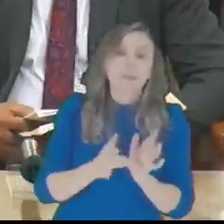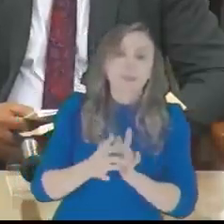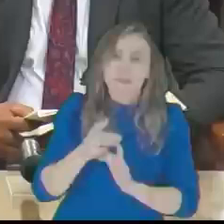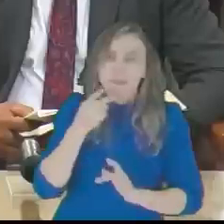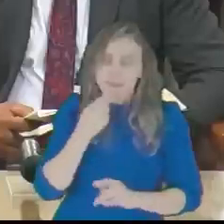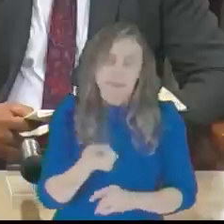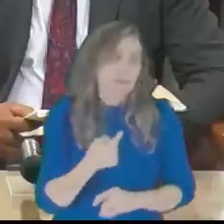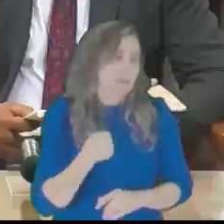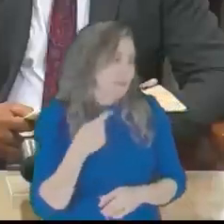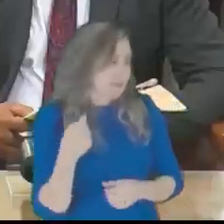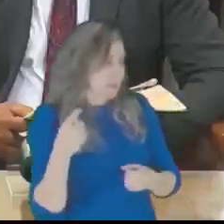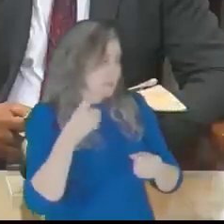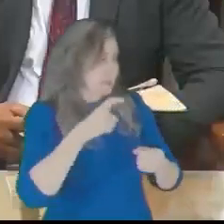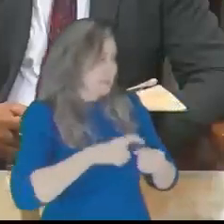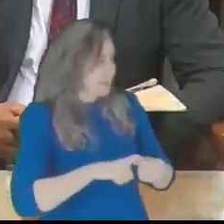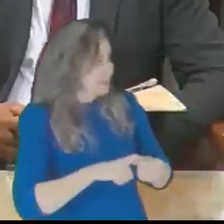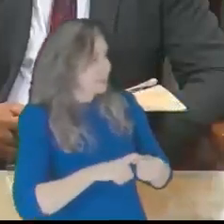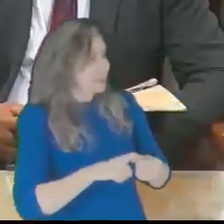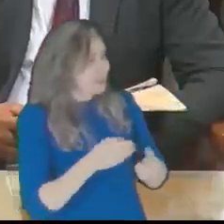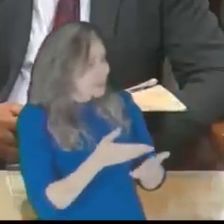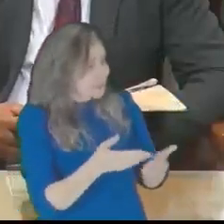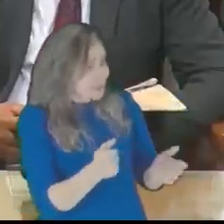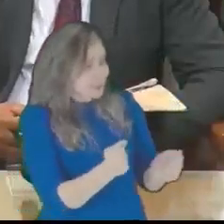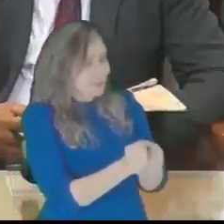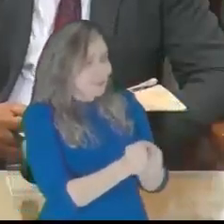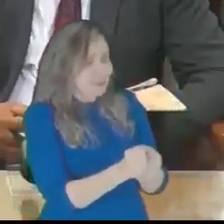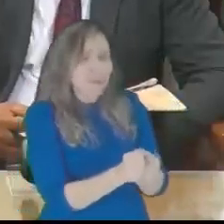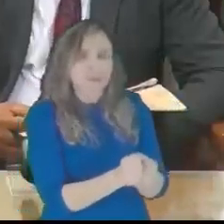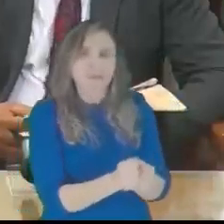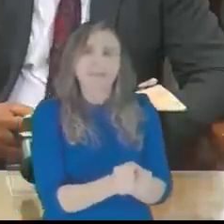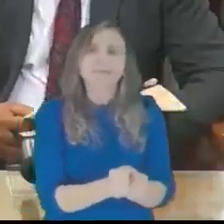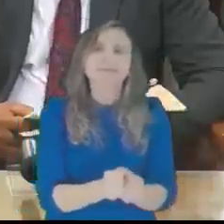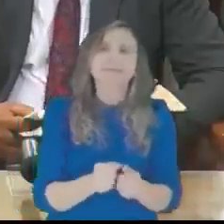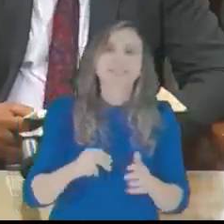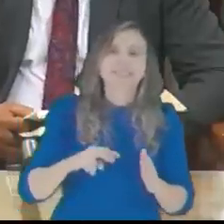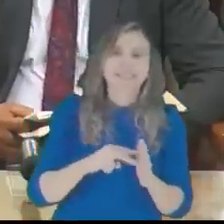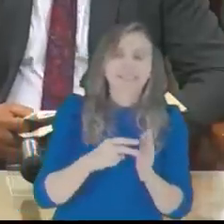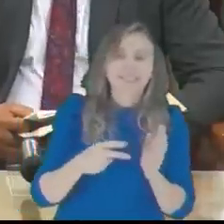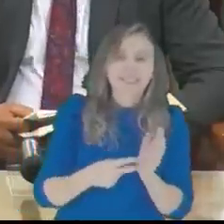Santo vindo era mesmo que ser ele.